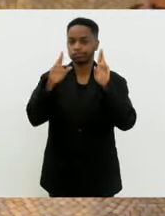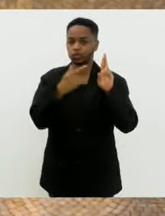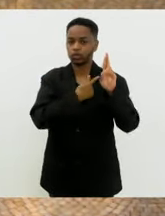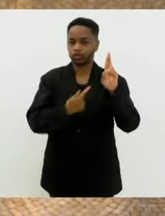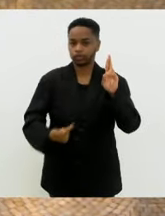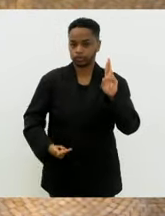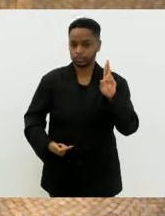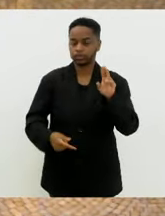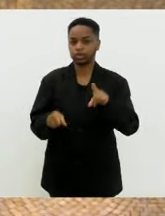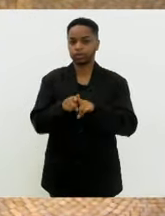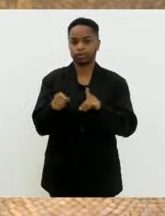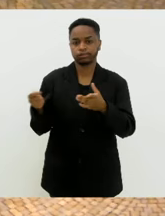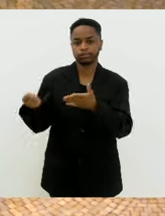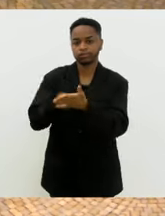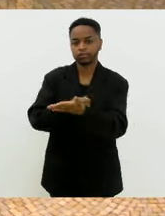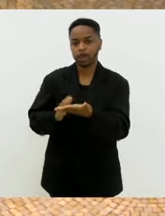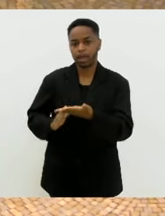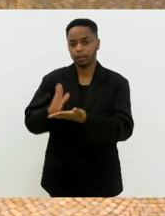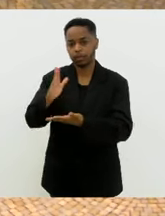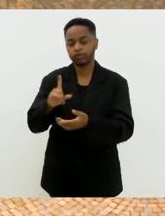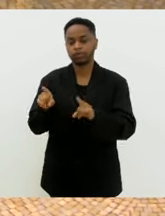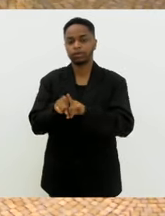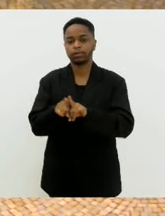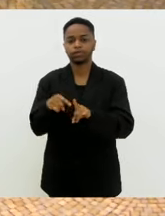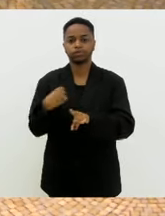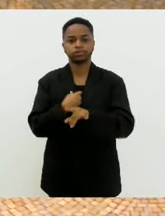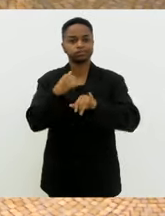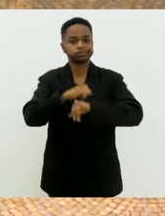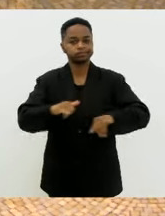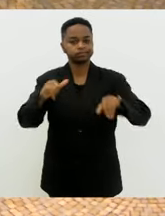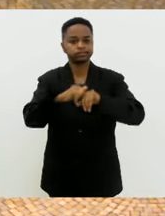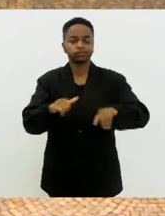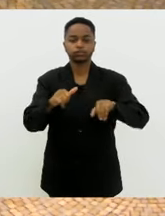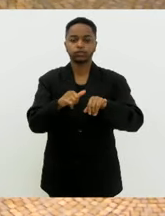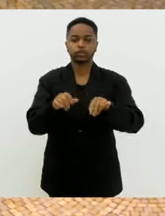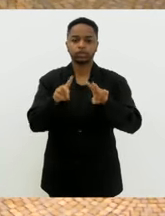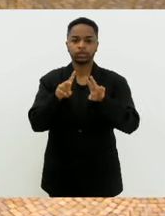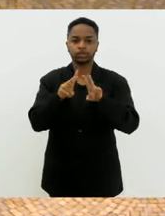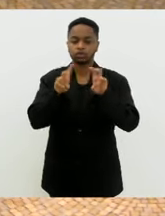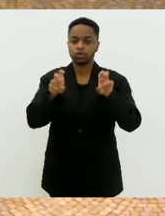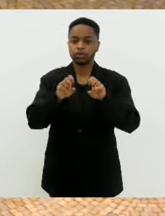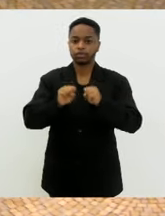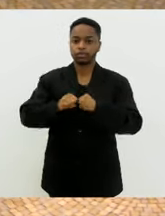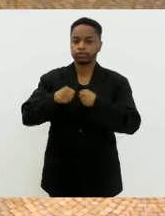venha sancionar e que a gente venha fazer campanhas em defesa da proteção animal.